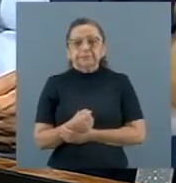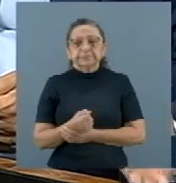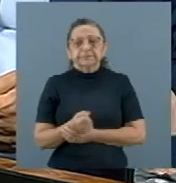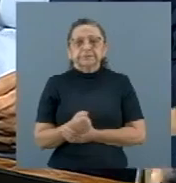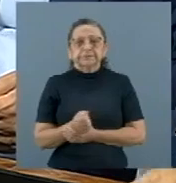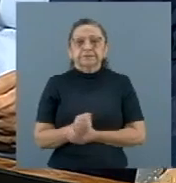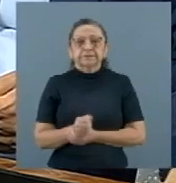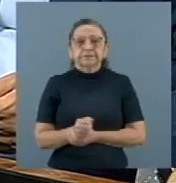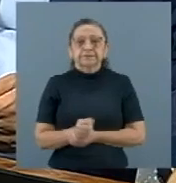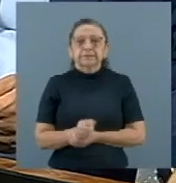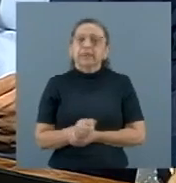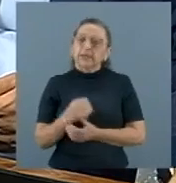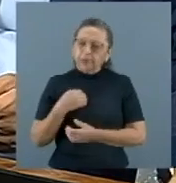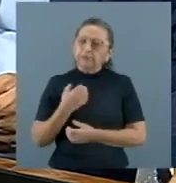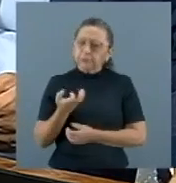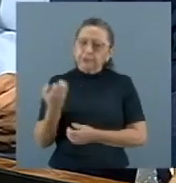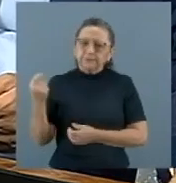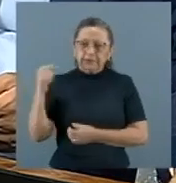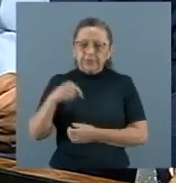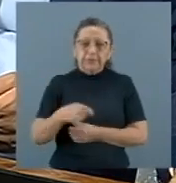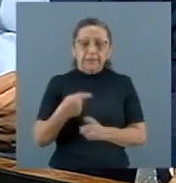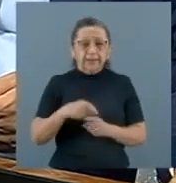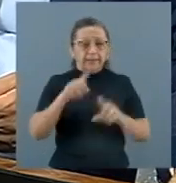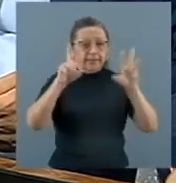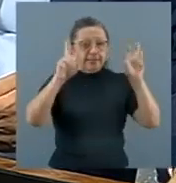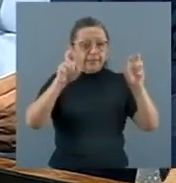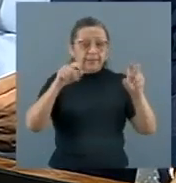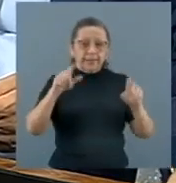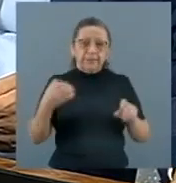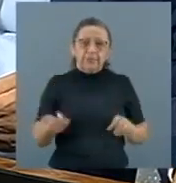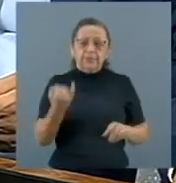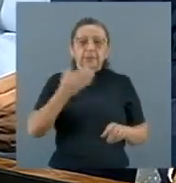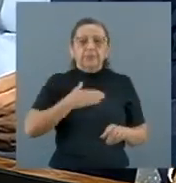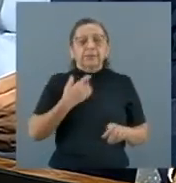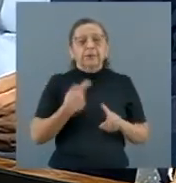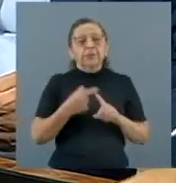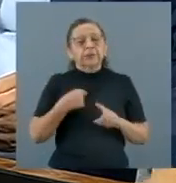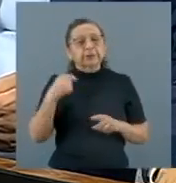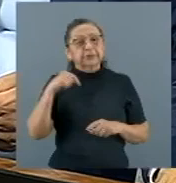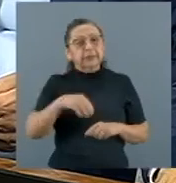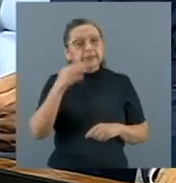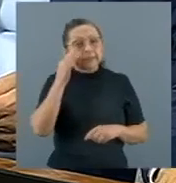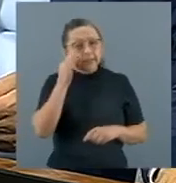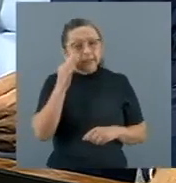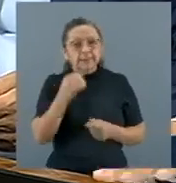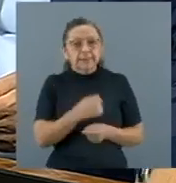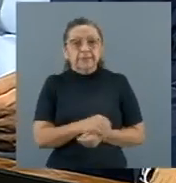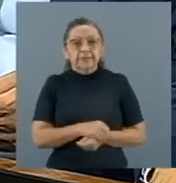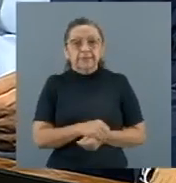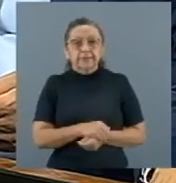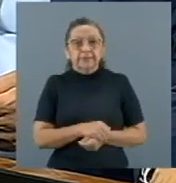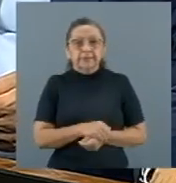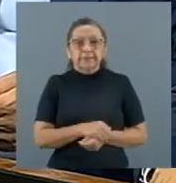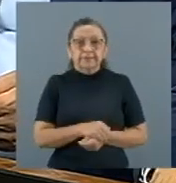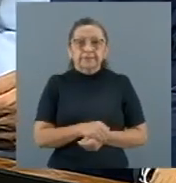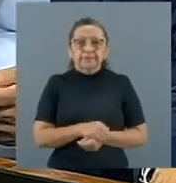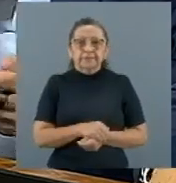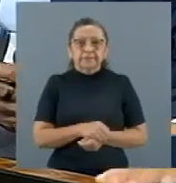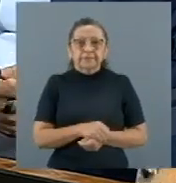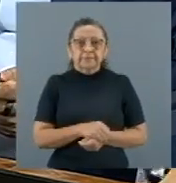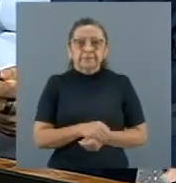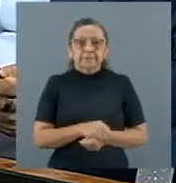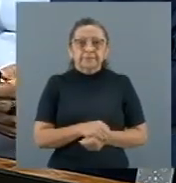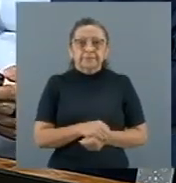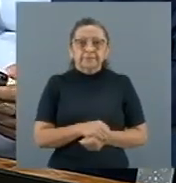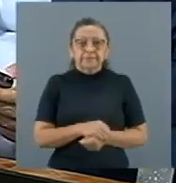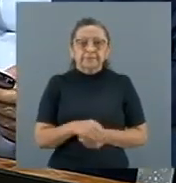fiz questão de vir aqui porque esse tema para mim é muito importante, para deixar registrado aqui que esse é um artigo que não